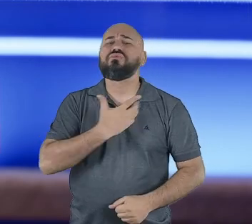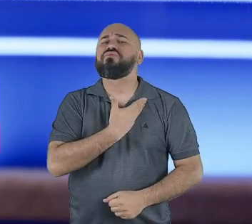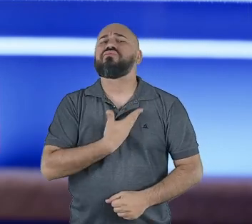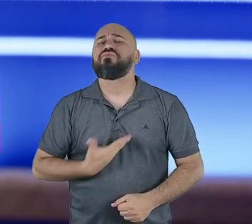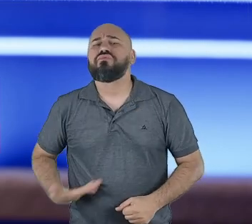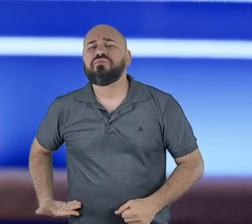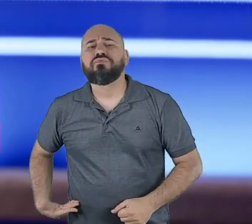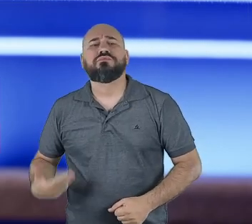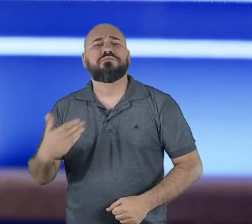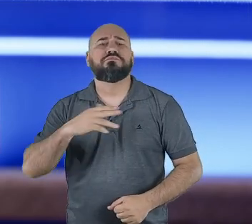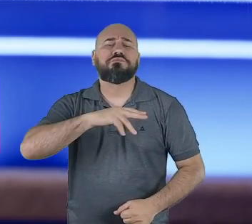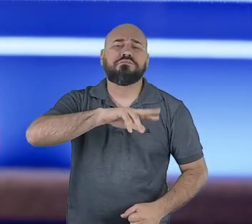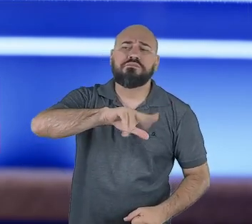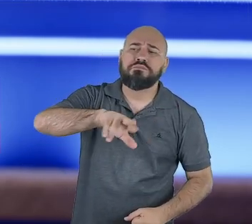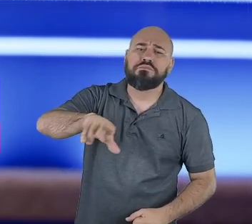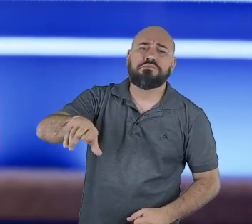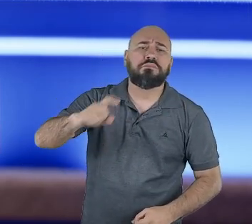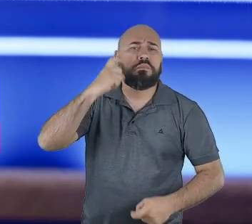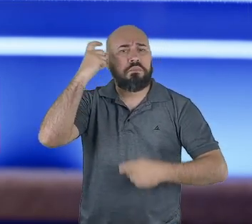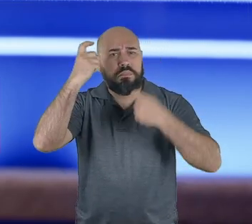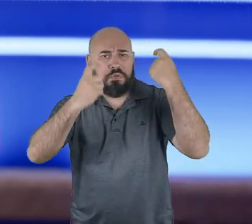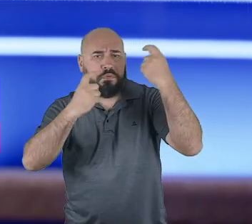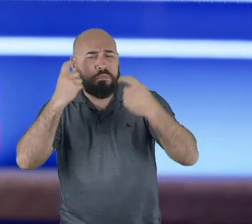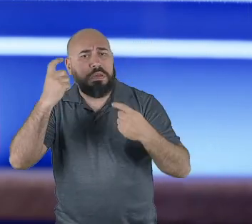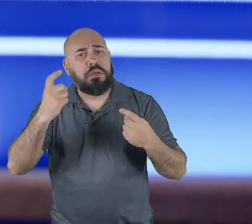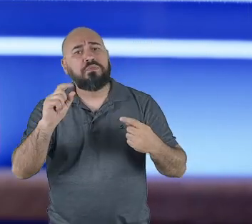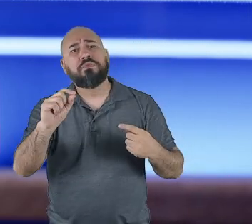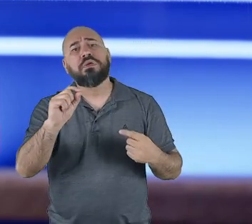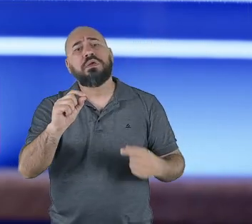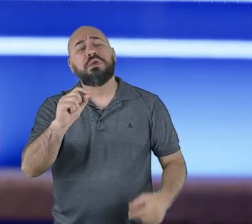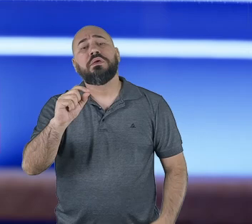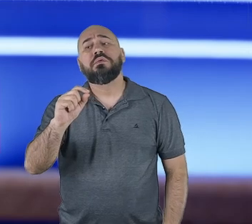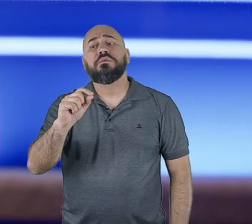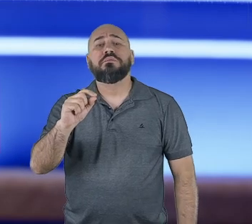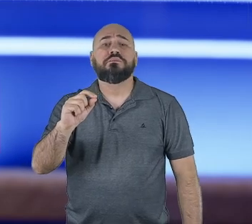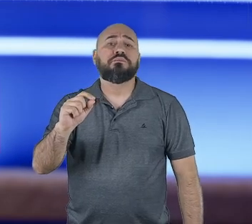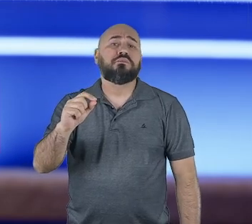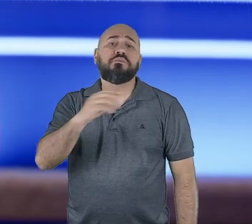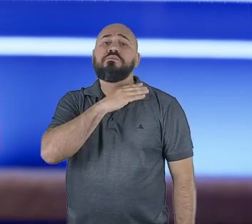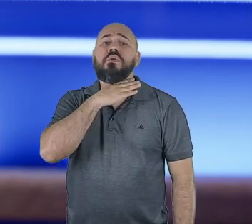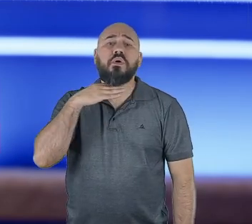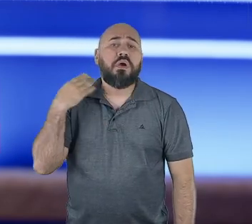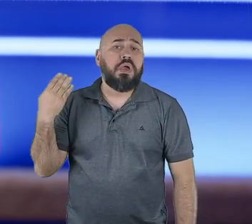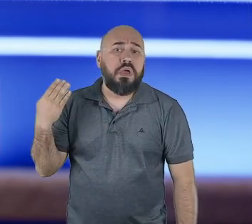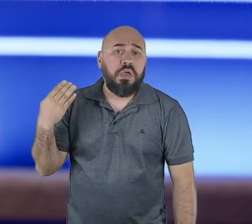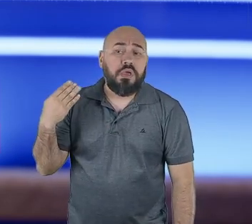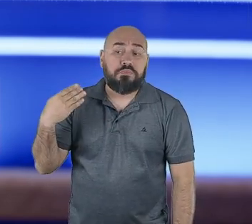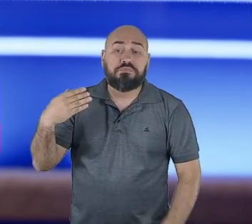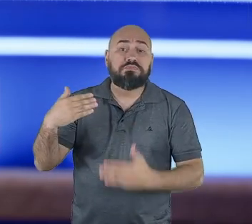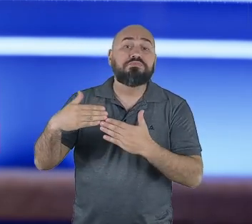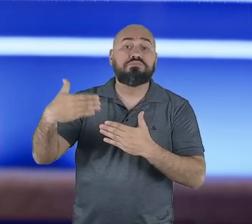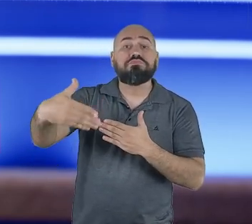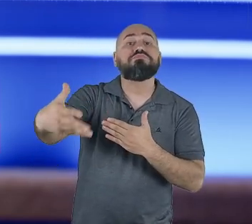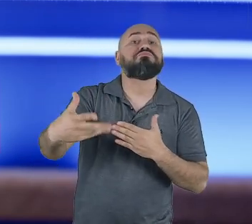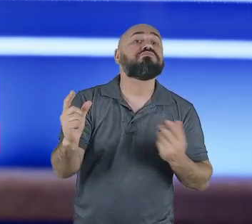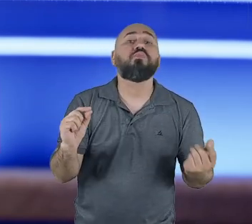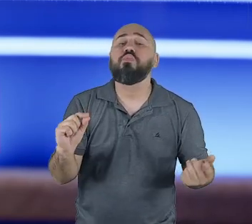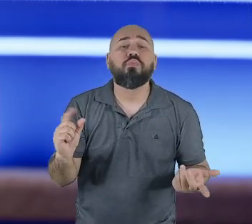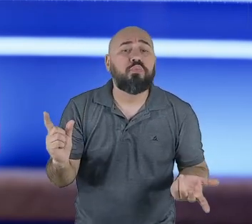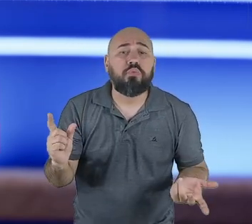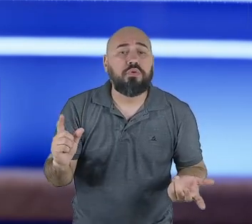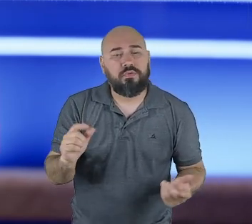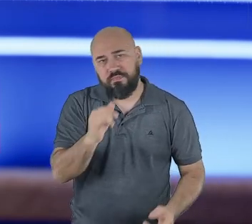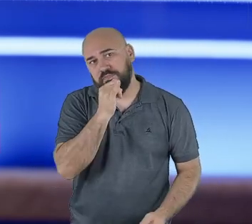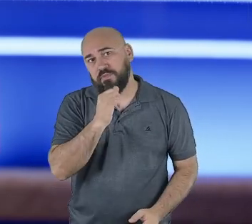pareciam preocupados com a vida além da morte. O Império Egípcio, por exemplo, era obcecado